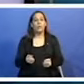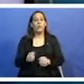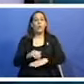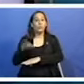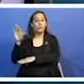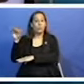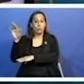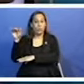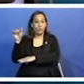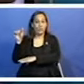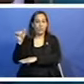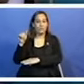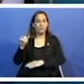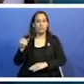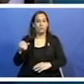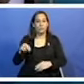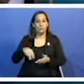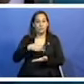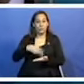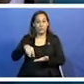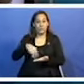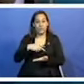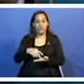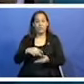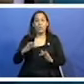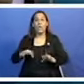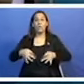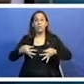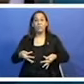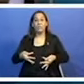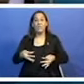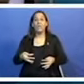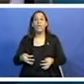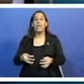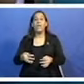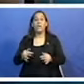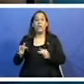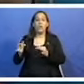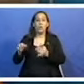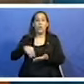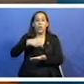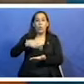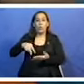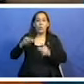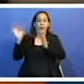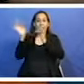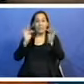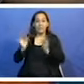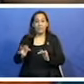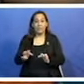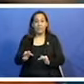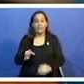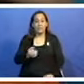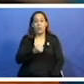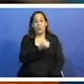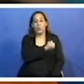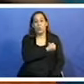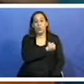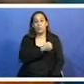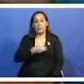festa. Foi um baile feliz. Isso é o fim. Então é aqui, ó. A girafa e seus convidados se